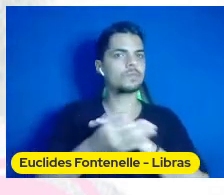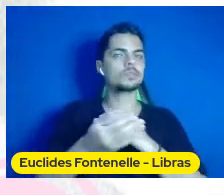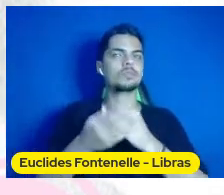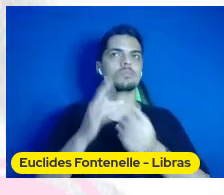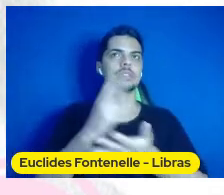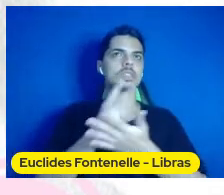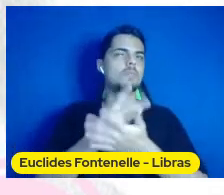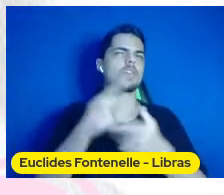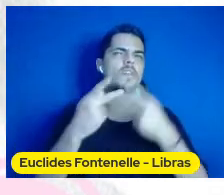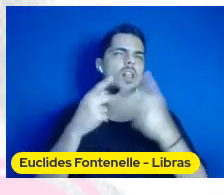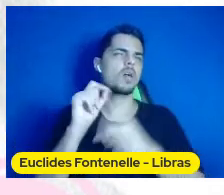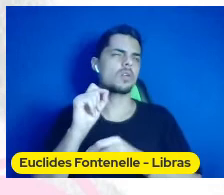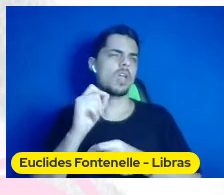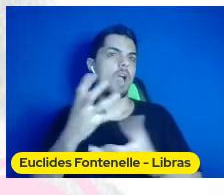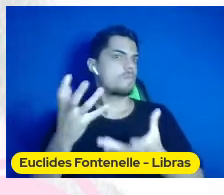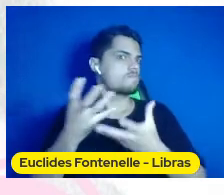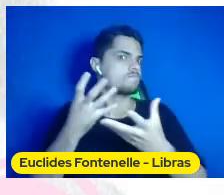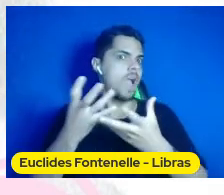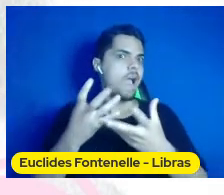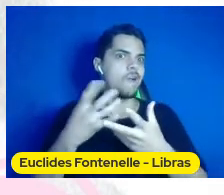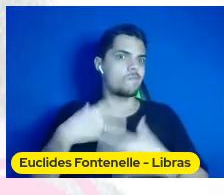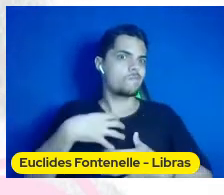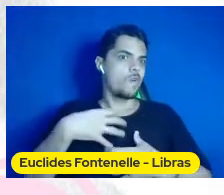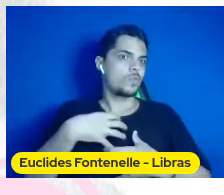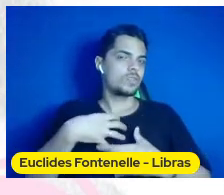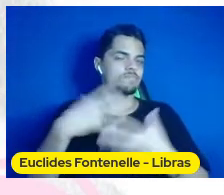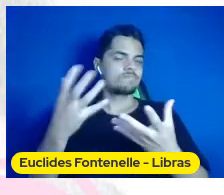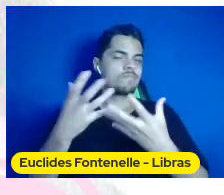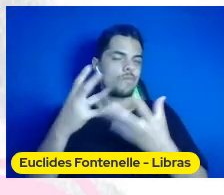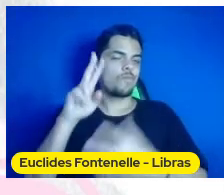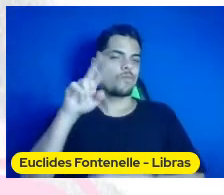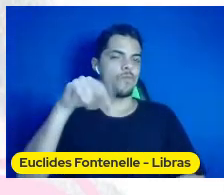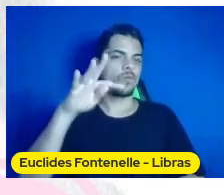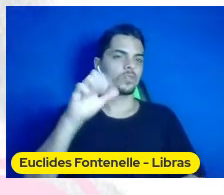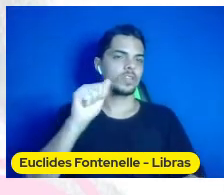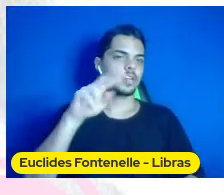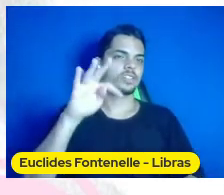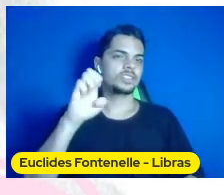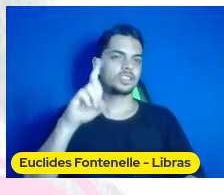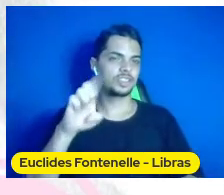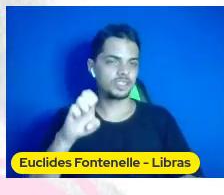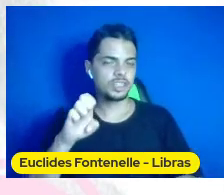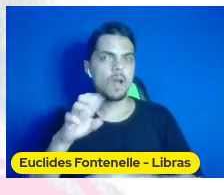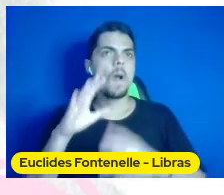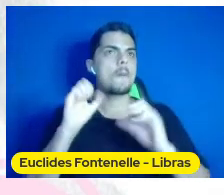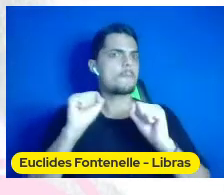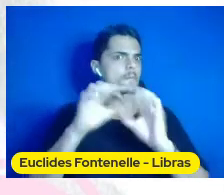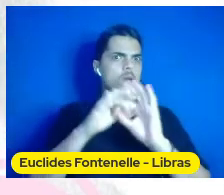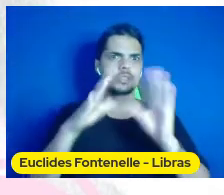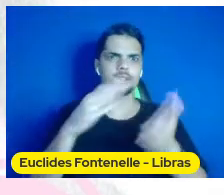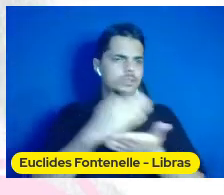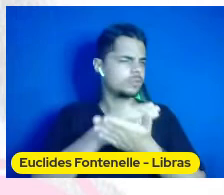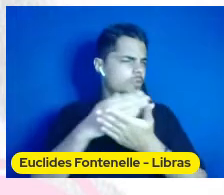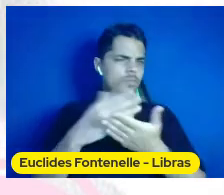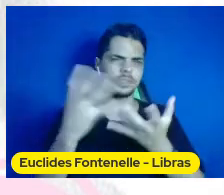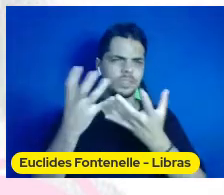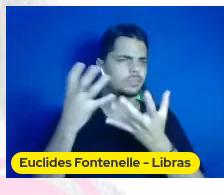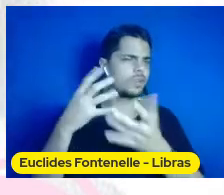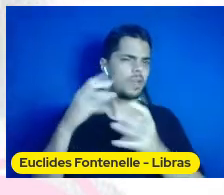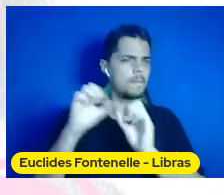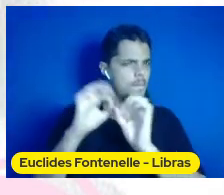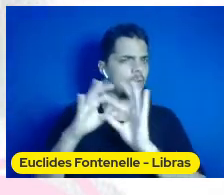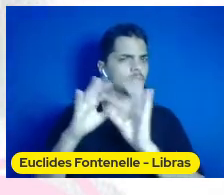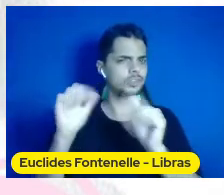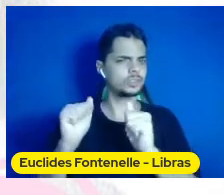material suficiente hoje para poder entender alguns princípios, né, de animação. Tem alguns princípios